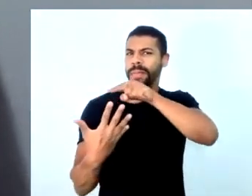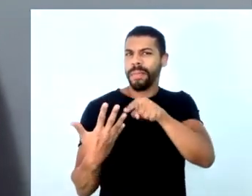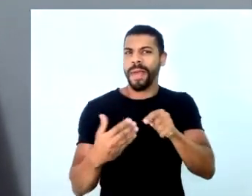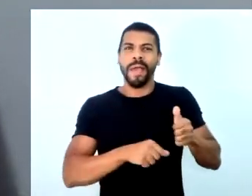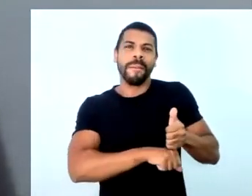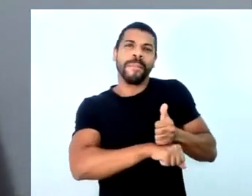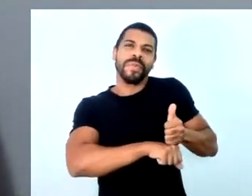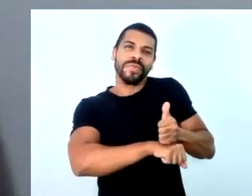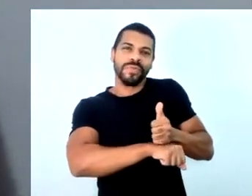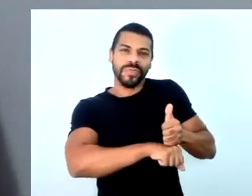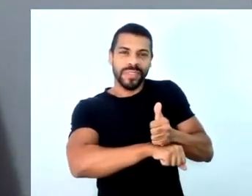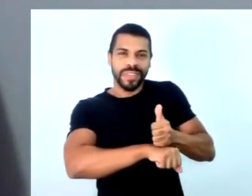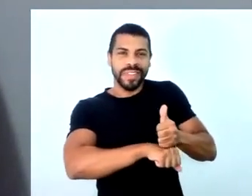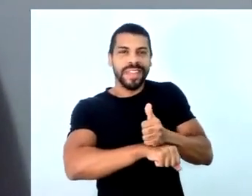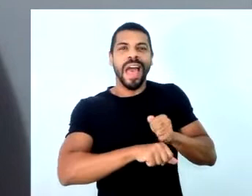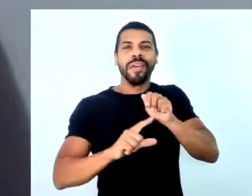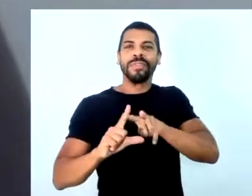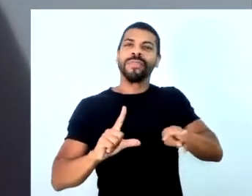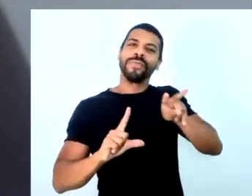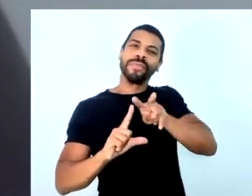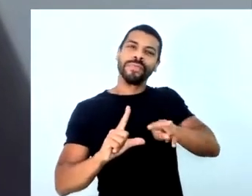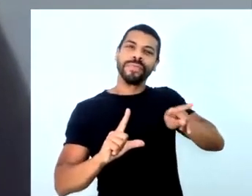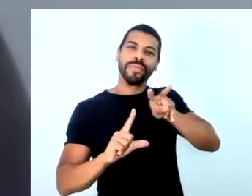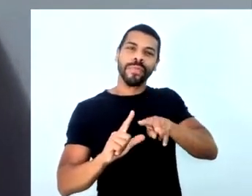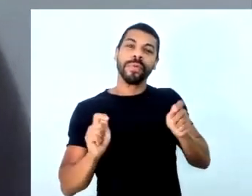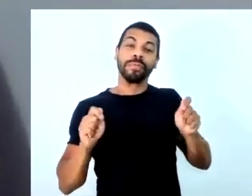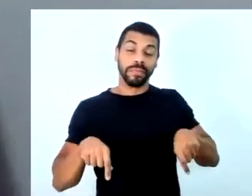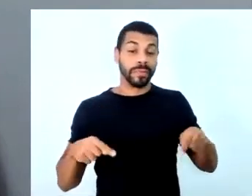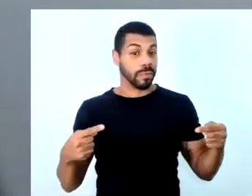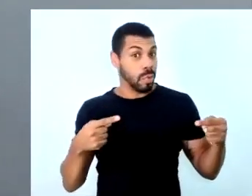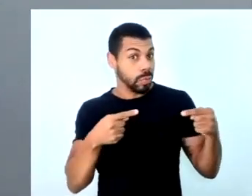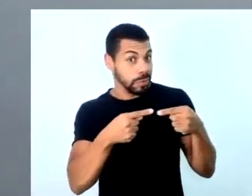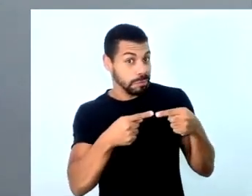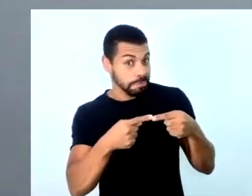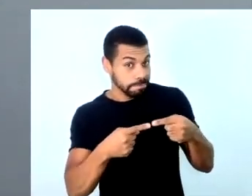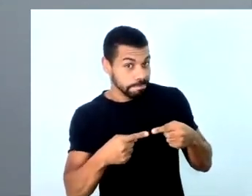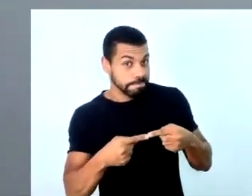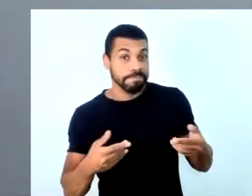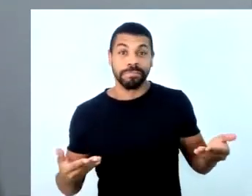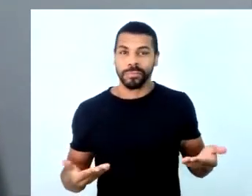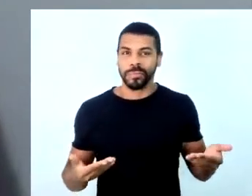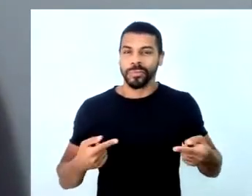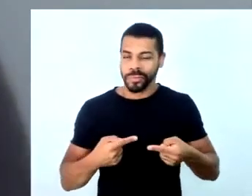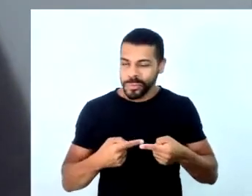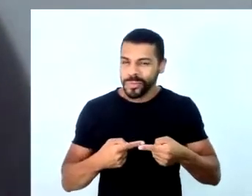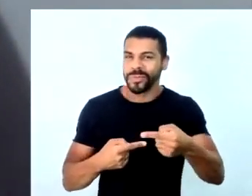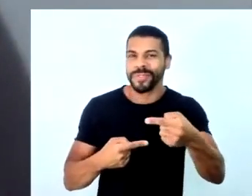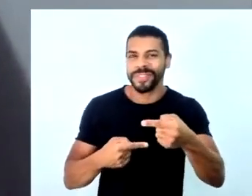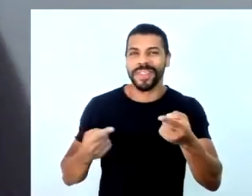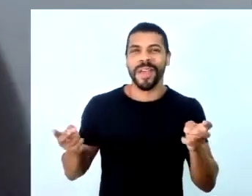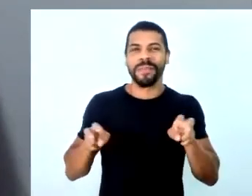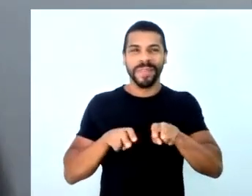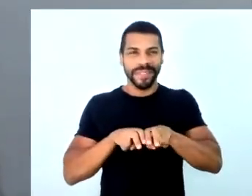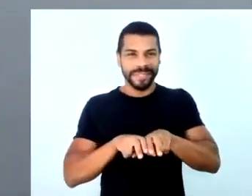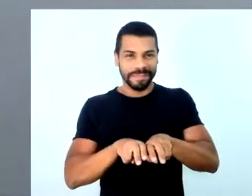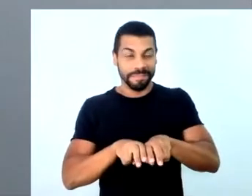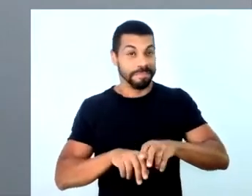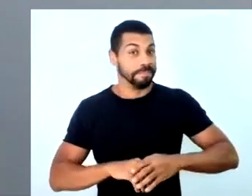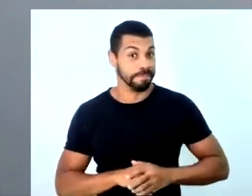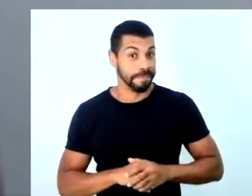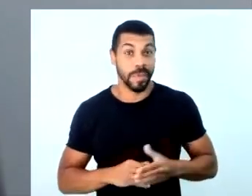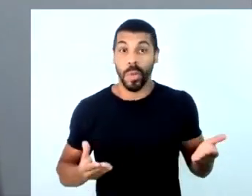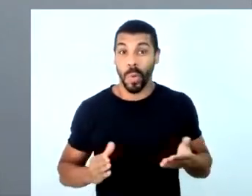sempre reúne profissionais do audiovisual para algum tema que tenha relação com o evento que a SPCine